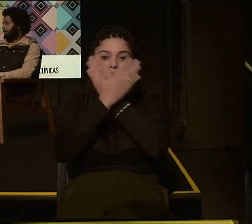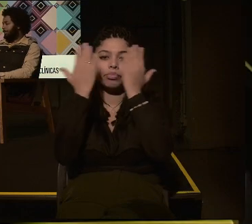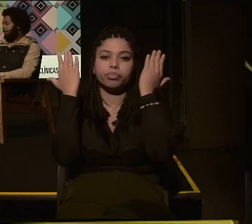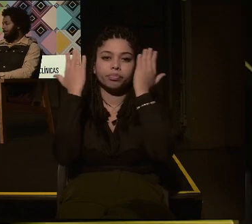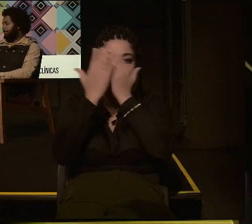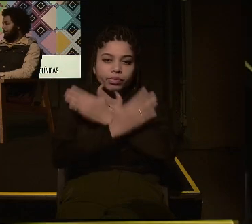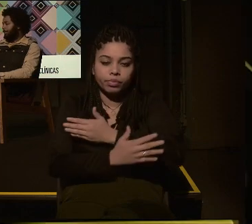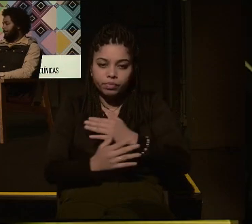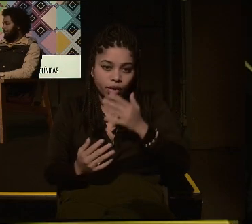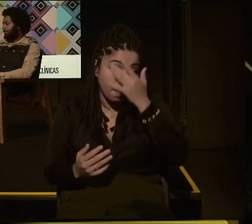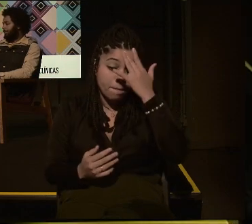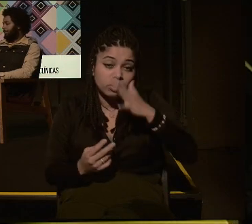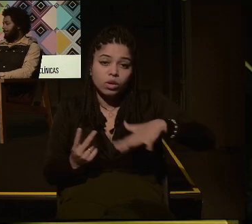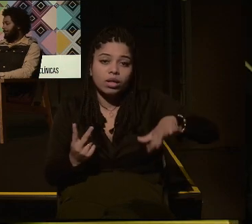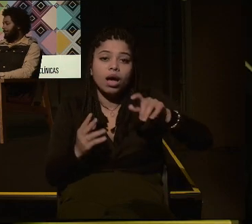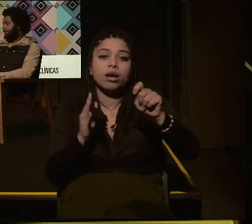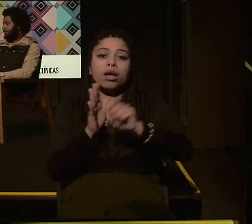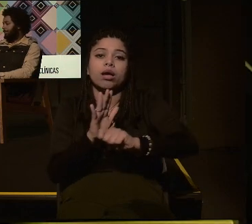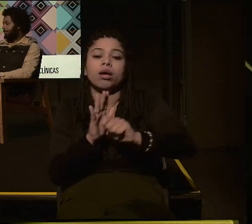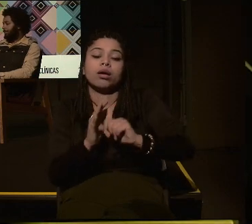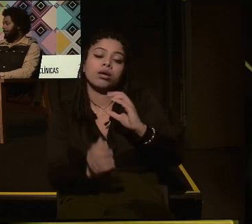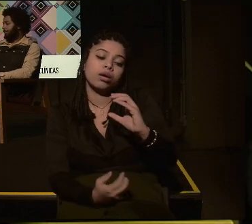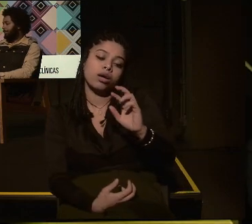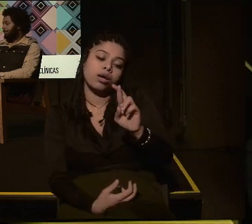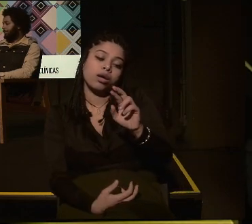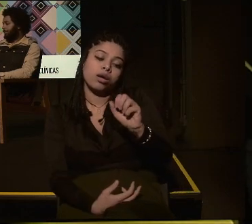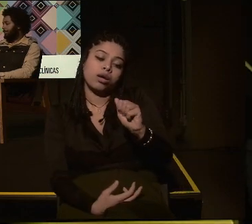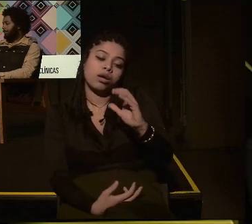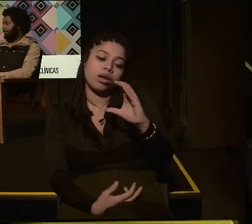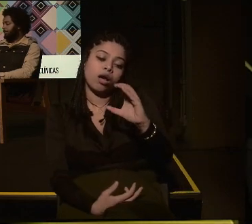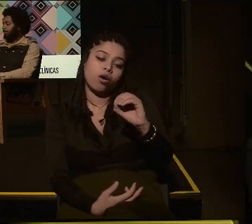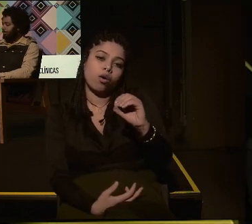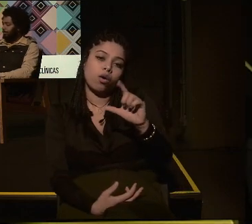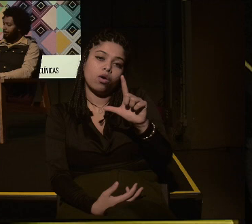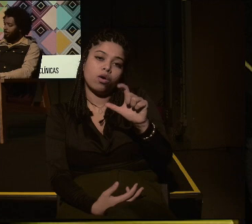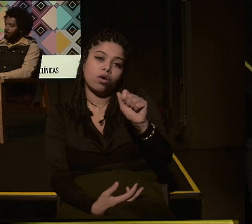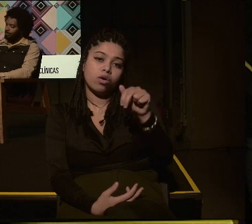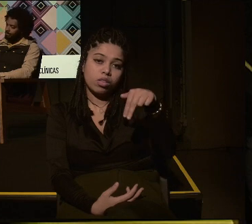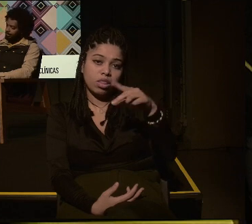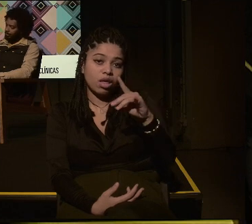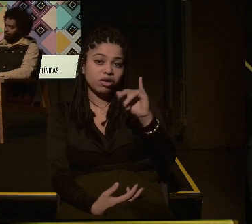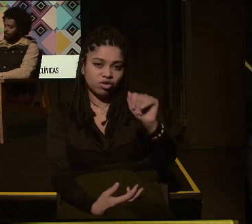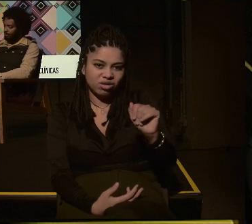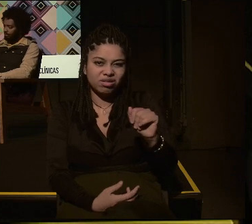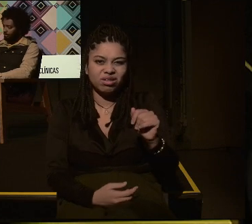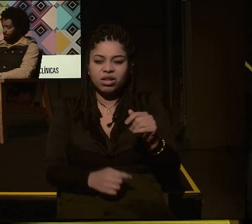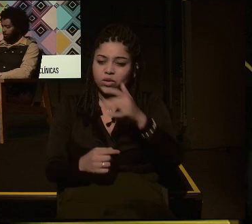na Cracolândia. Não à toa que há uma pretitude